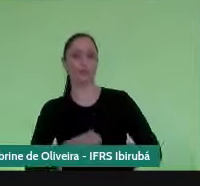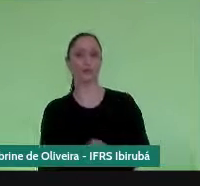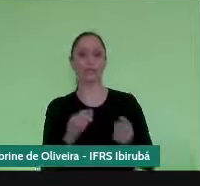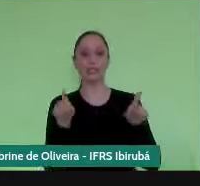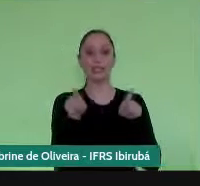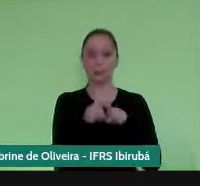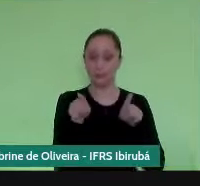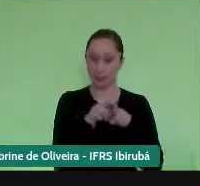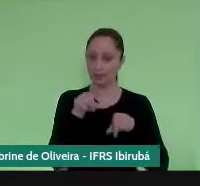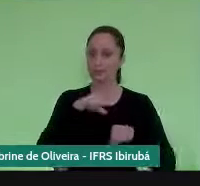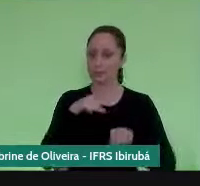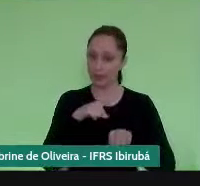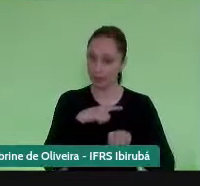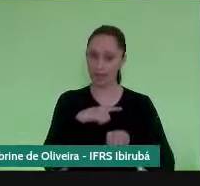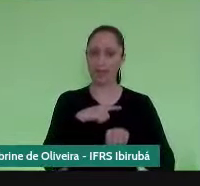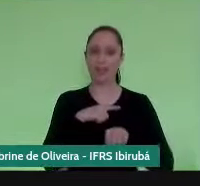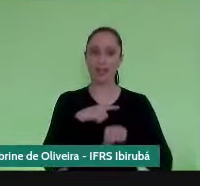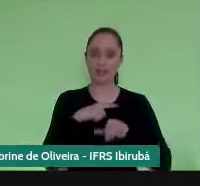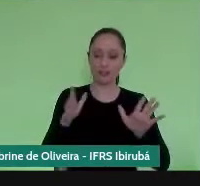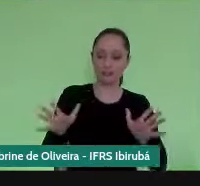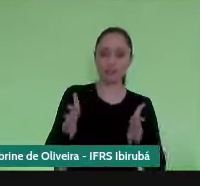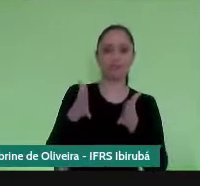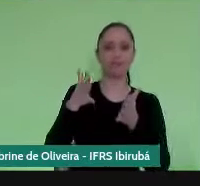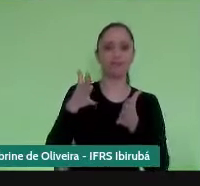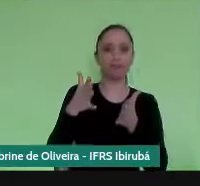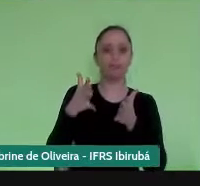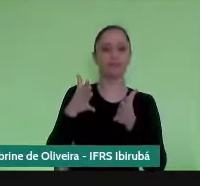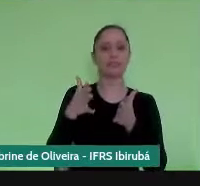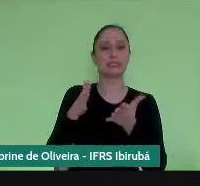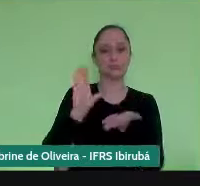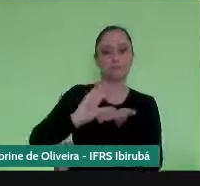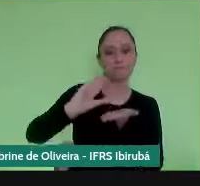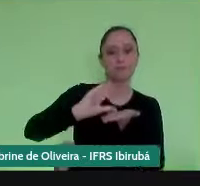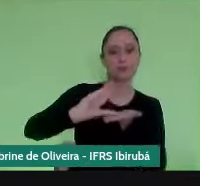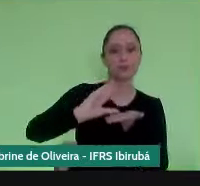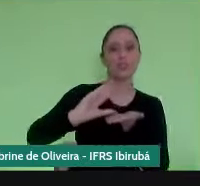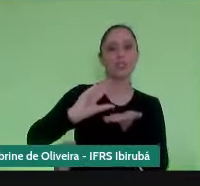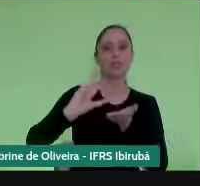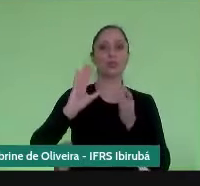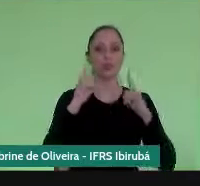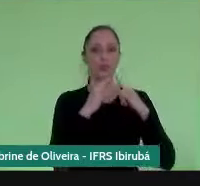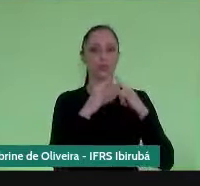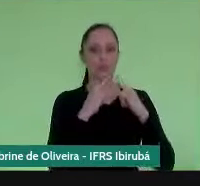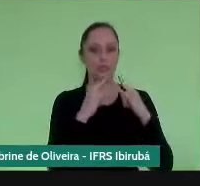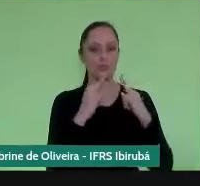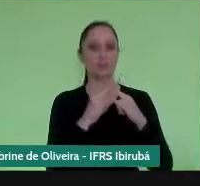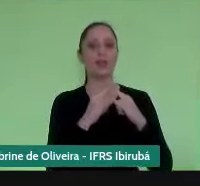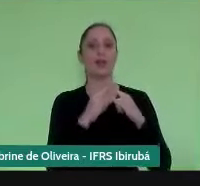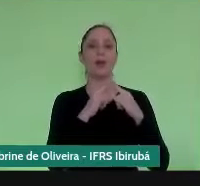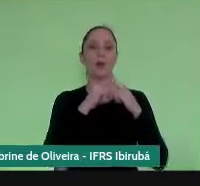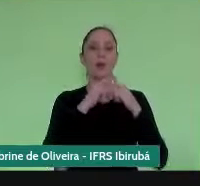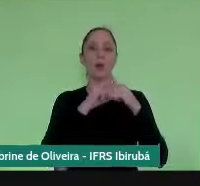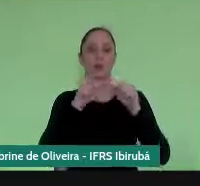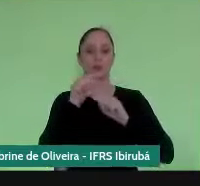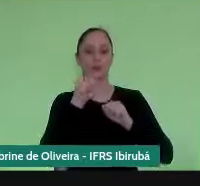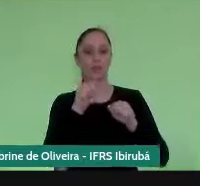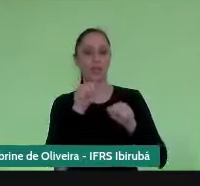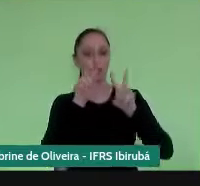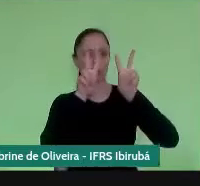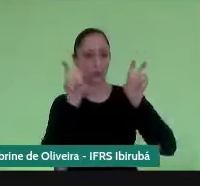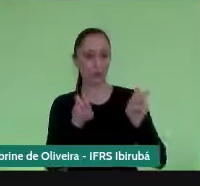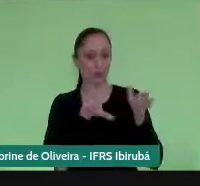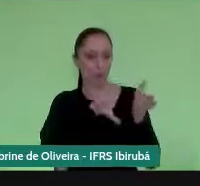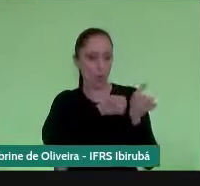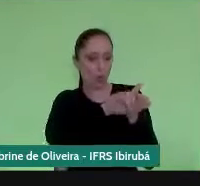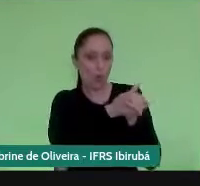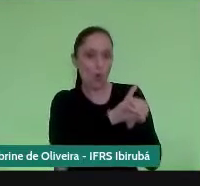investimento da instituição no pacote do Google, no uso de ferramentas de webconferência, como o Google